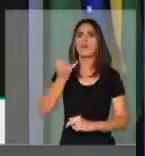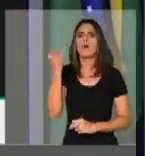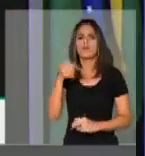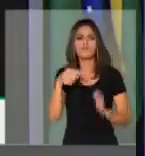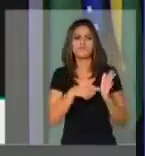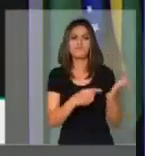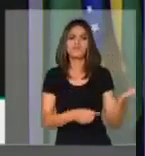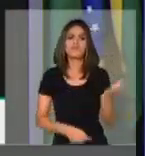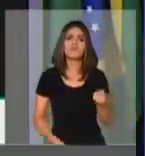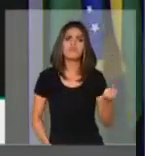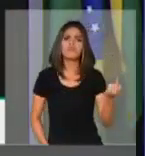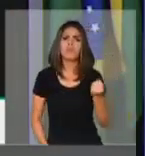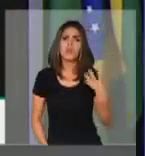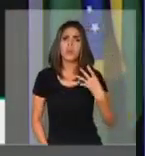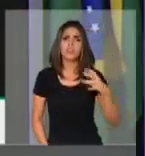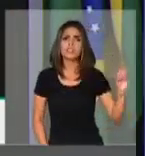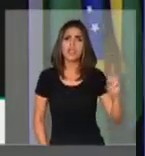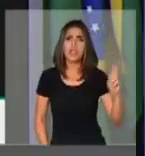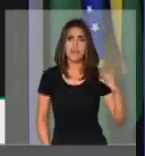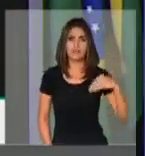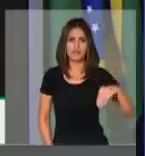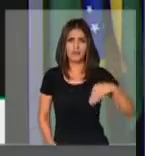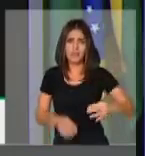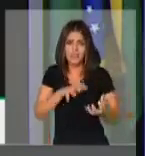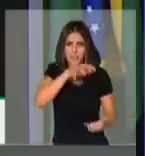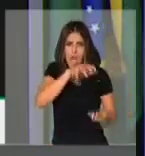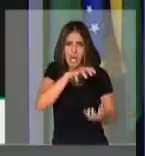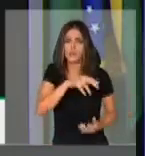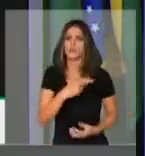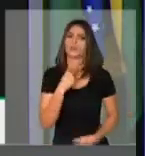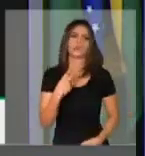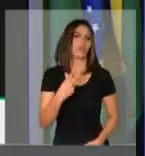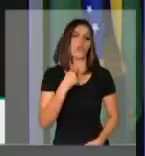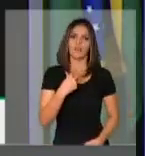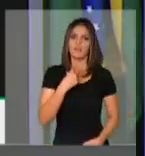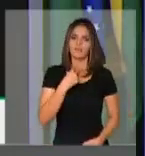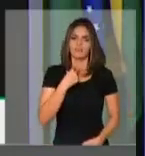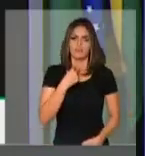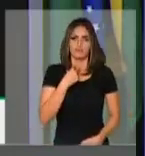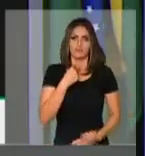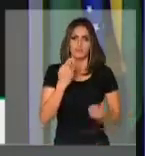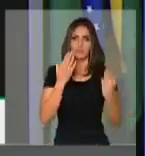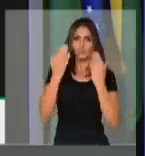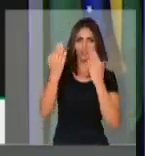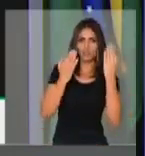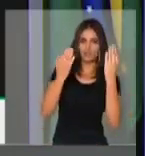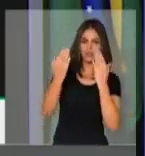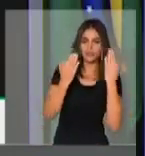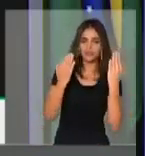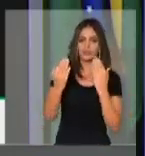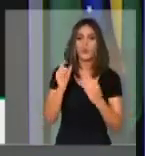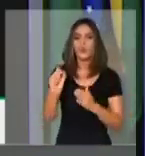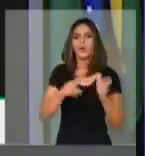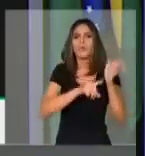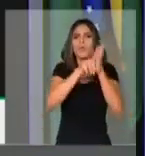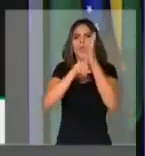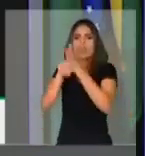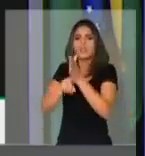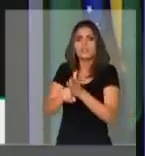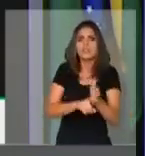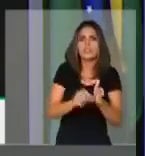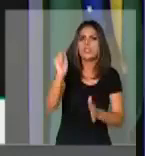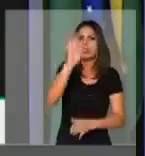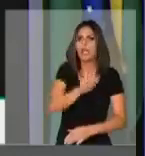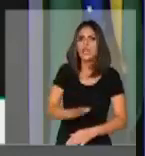não garantir a sobrevivência dos idosos. Para se fazer uma comparação, basta citar a Pesquisa Nacional